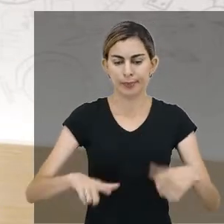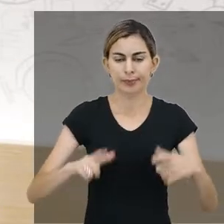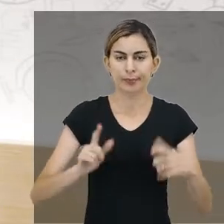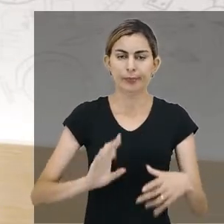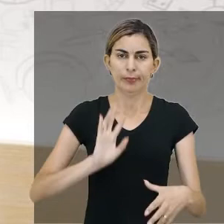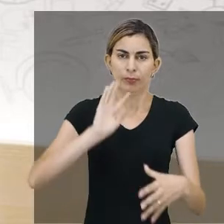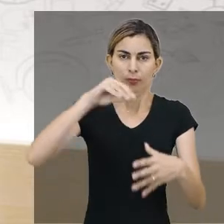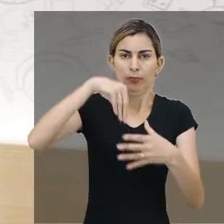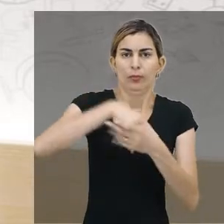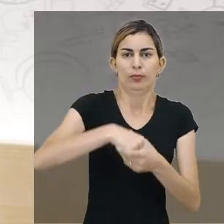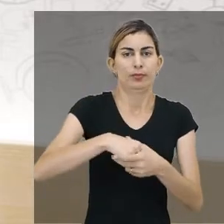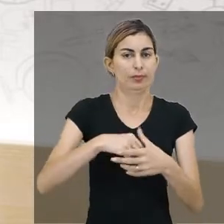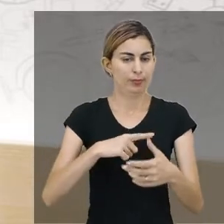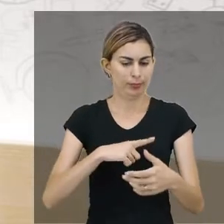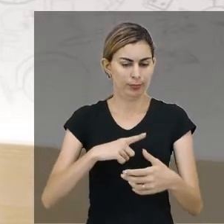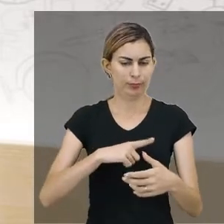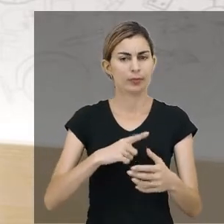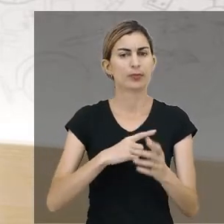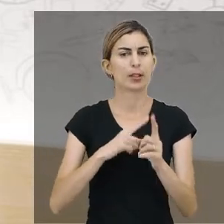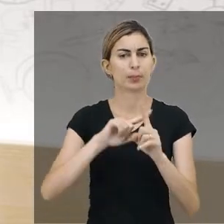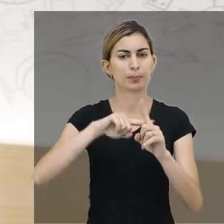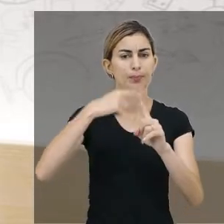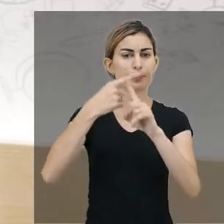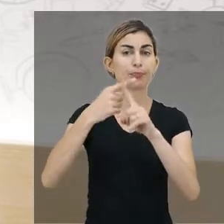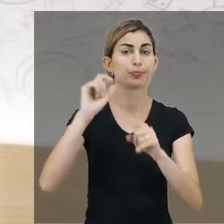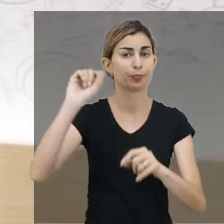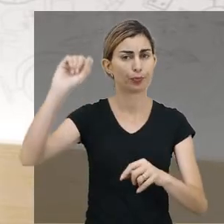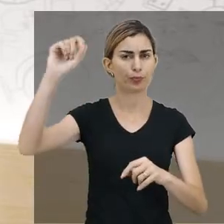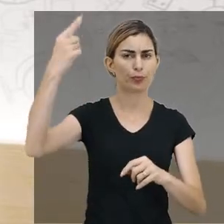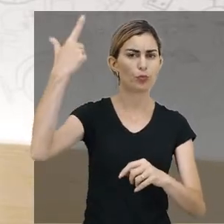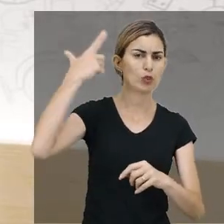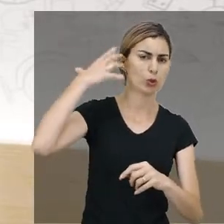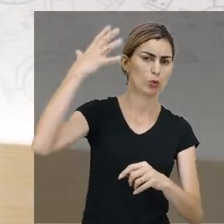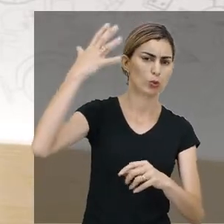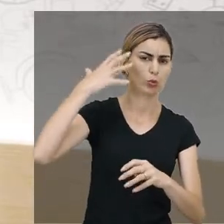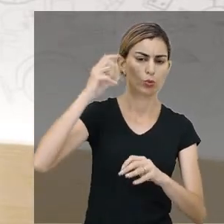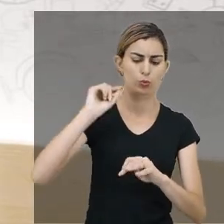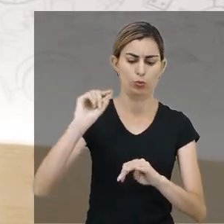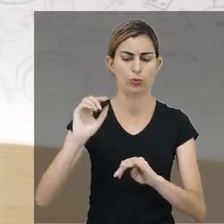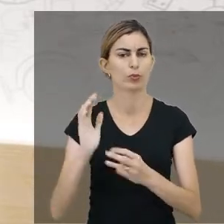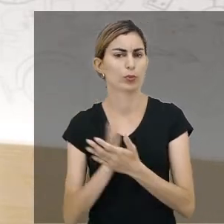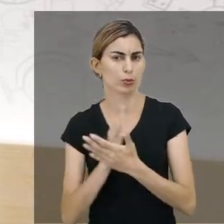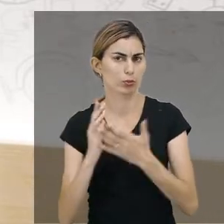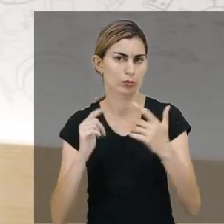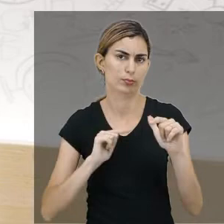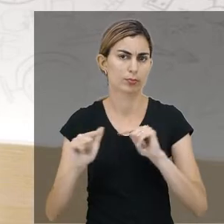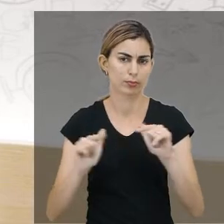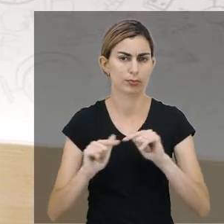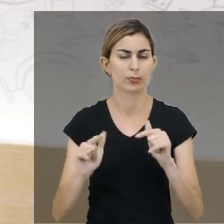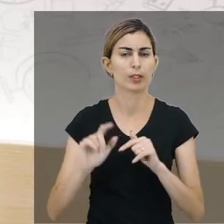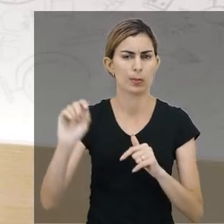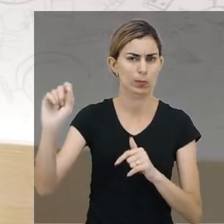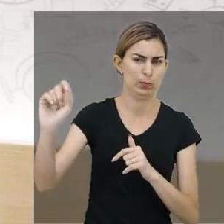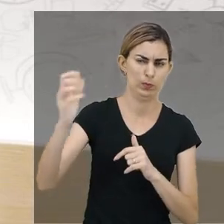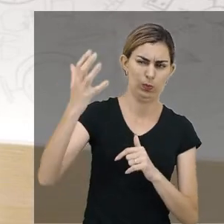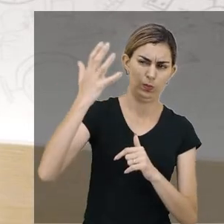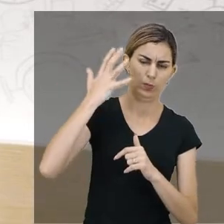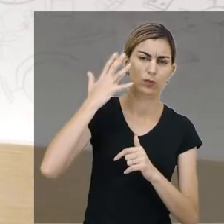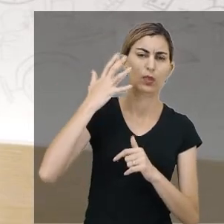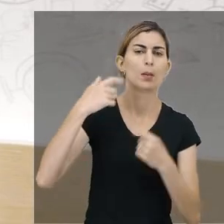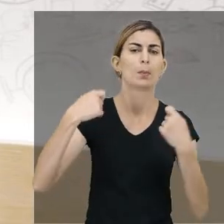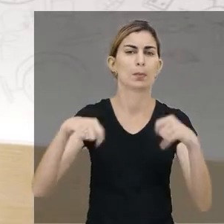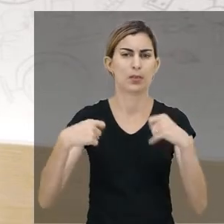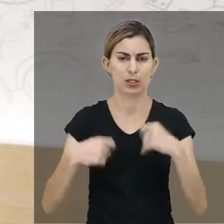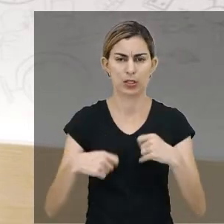externos, contamos com a adição de uma carga solar sobre o trabalhador em alguns casos, né? E esta carga solar